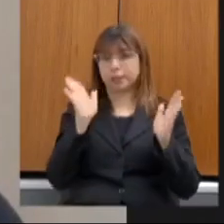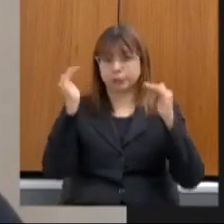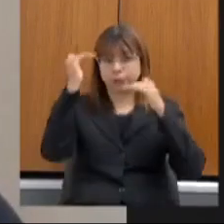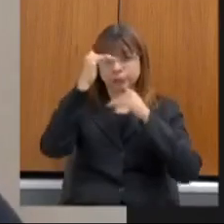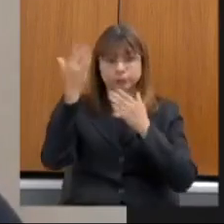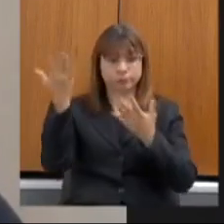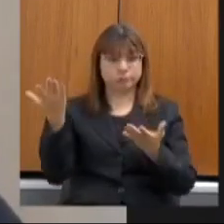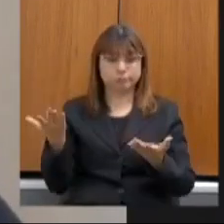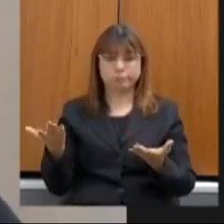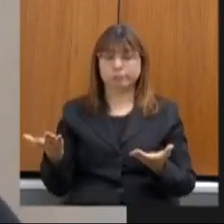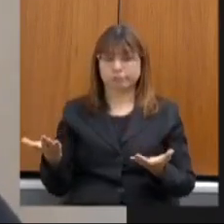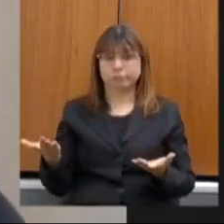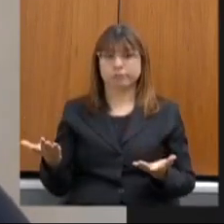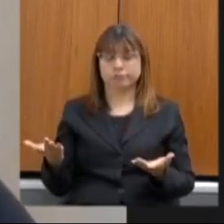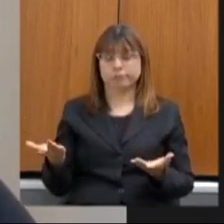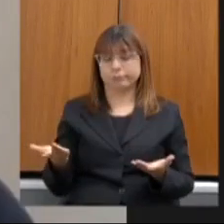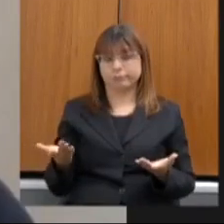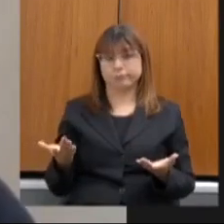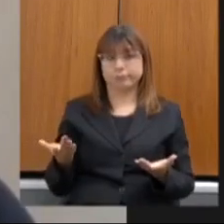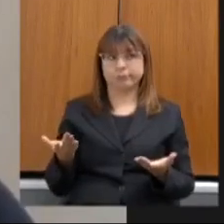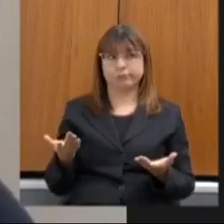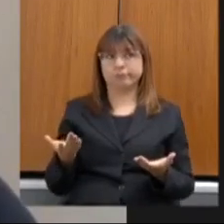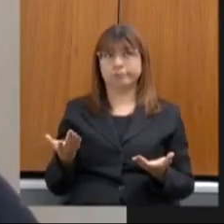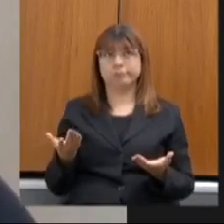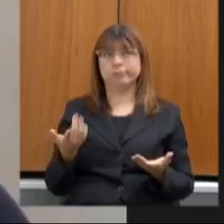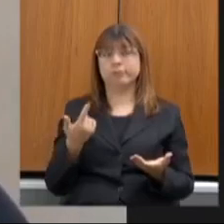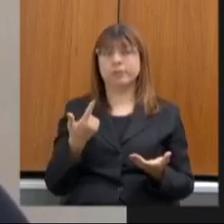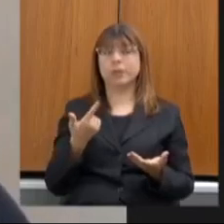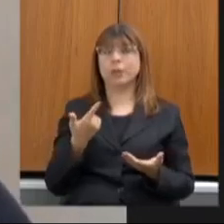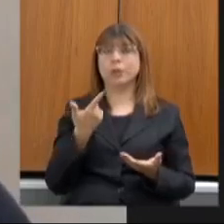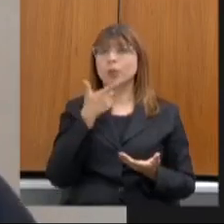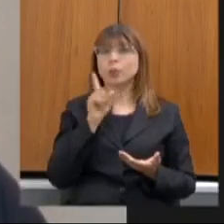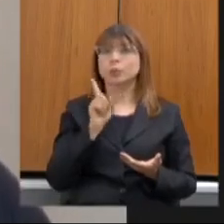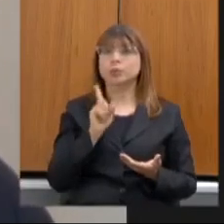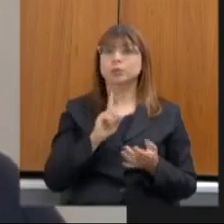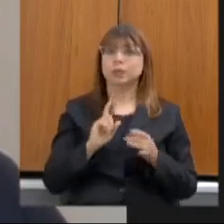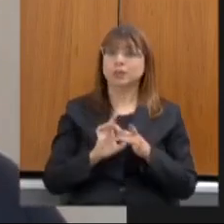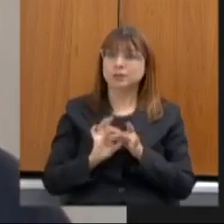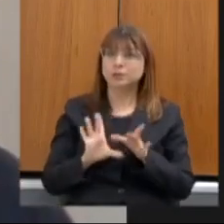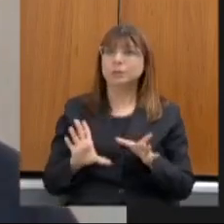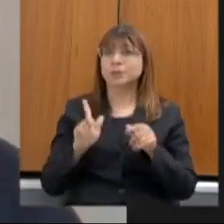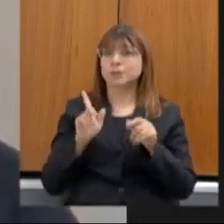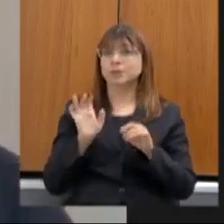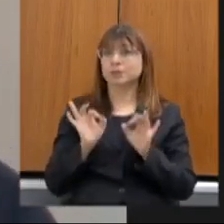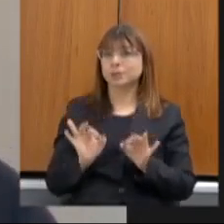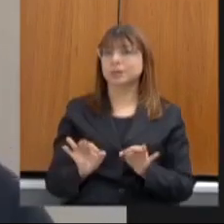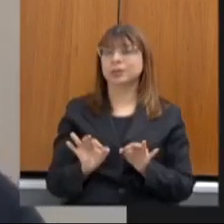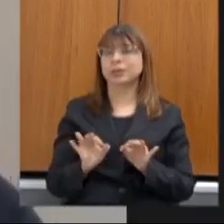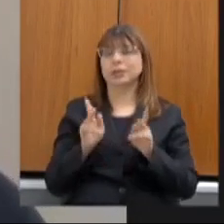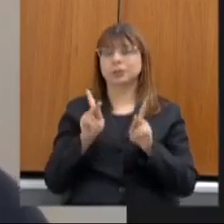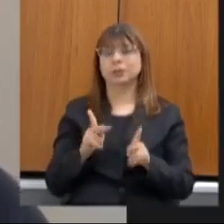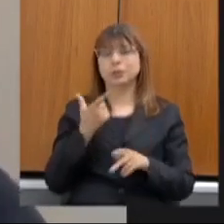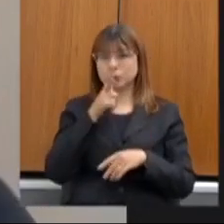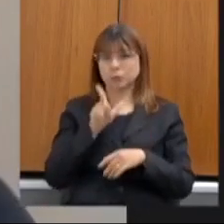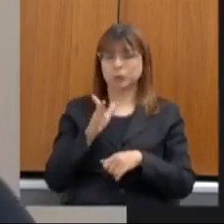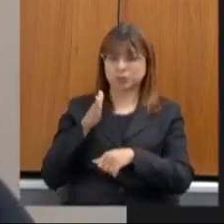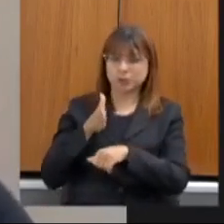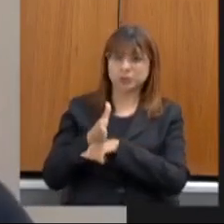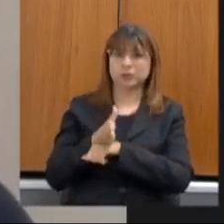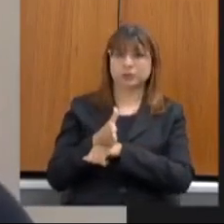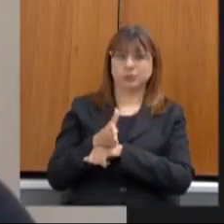não não tem essa sabe essa disponibilidade para que as pessoas possam entrar